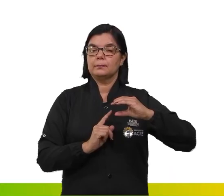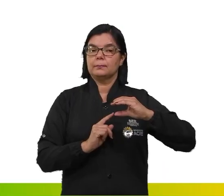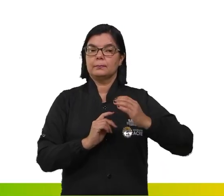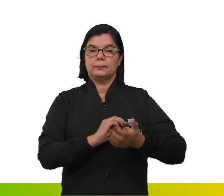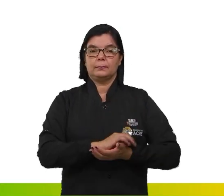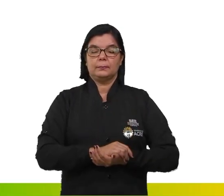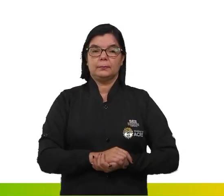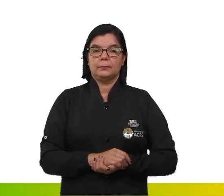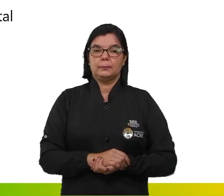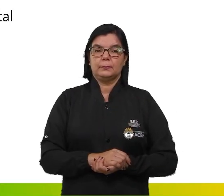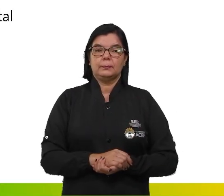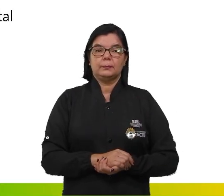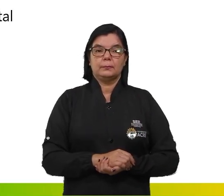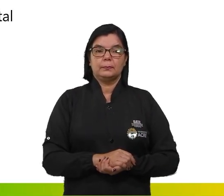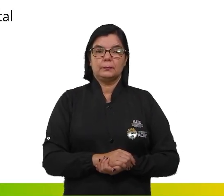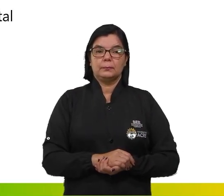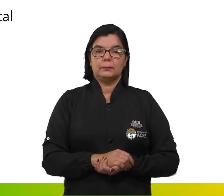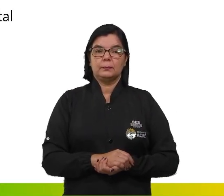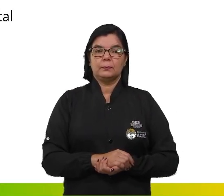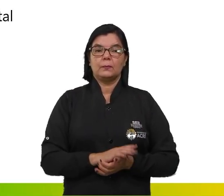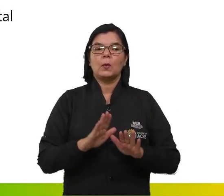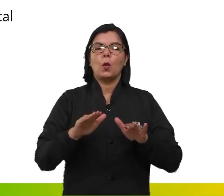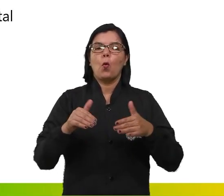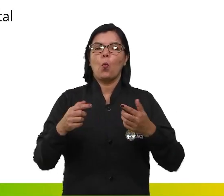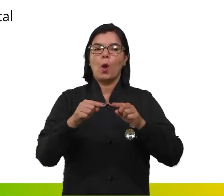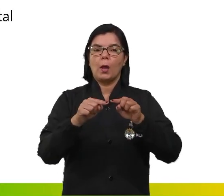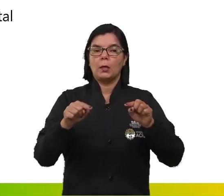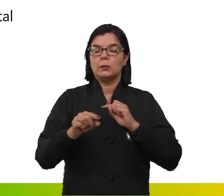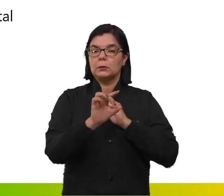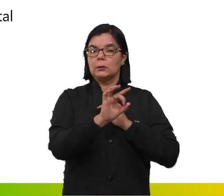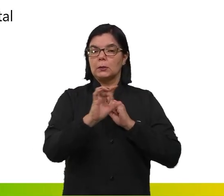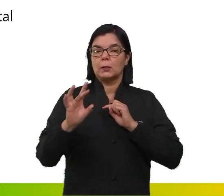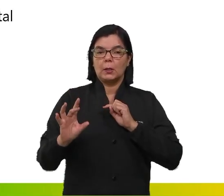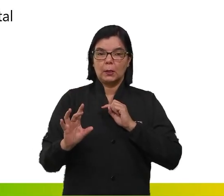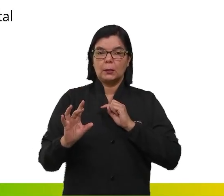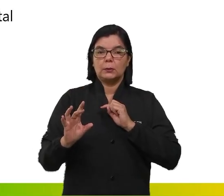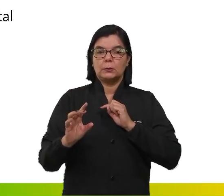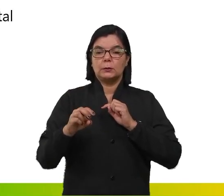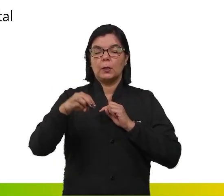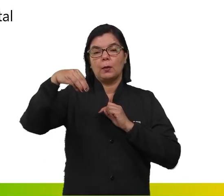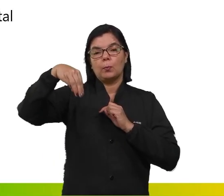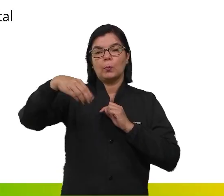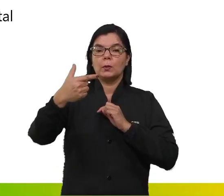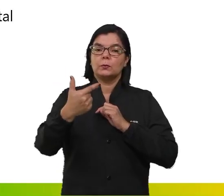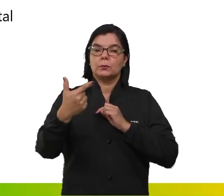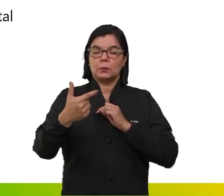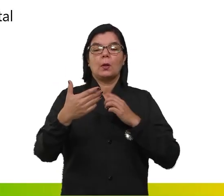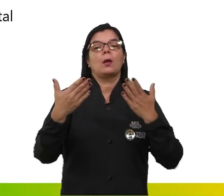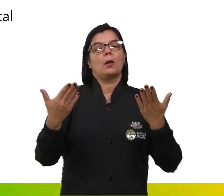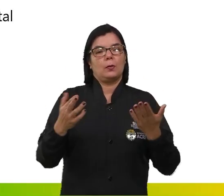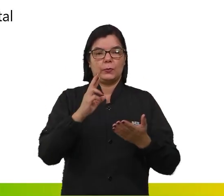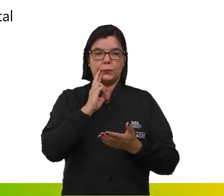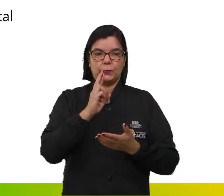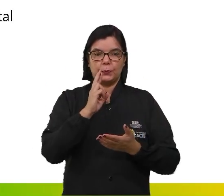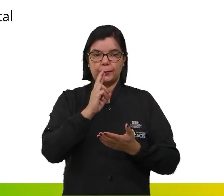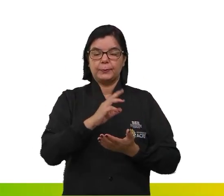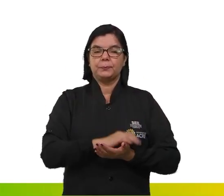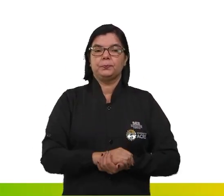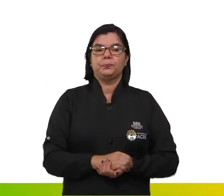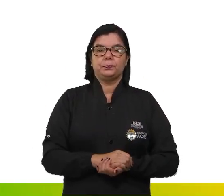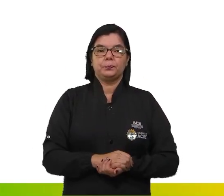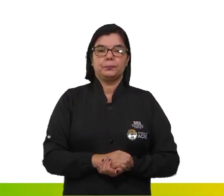Agora vamos voltar aqui ao item C, porque eu não lembro. Qual é a área de cada terreno em metros quadrados? Agora vamos resolver. Eu sei